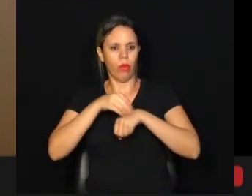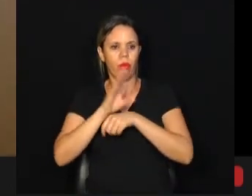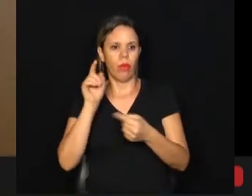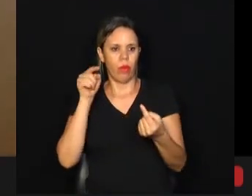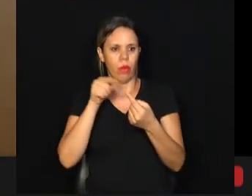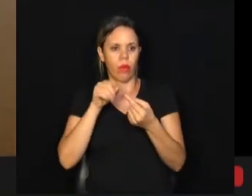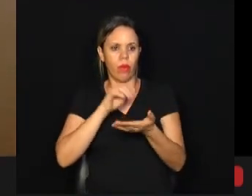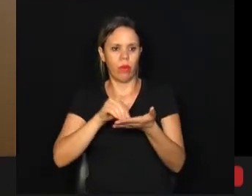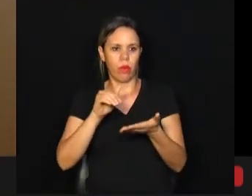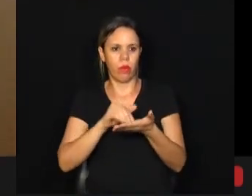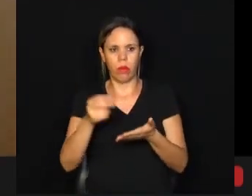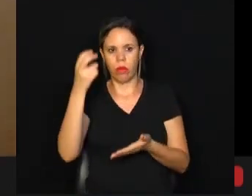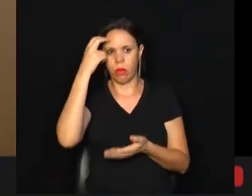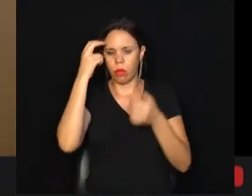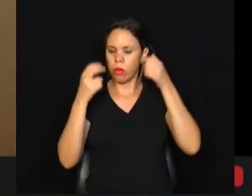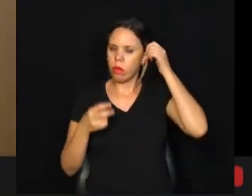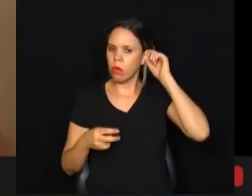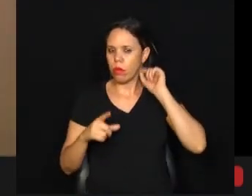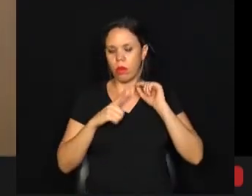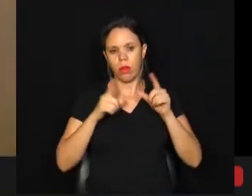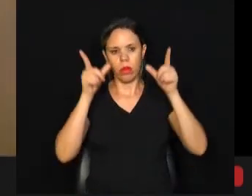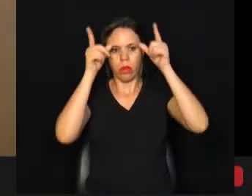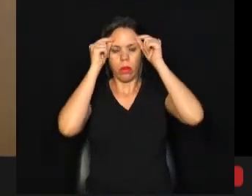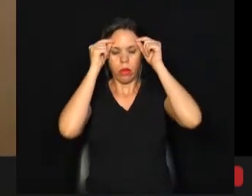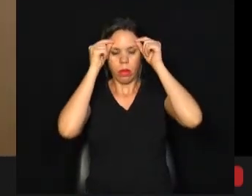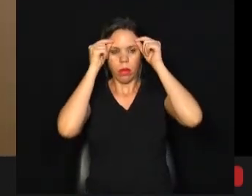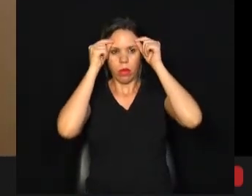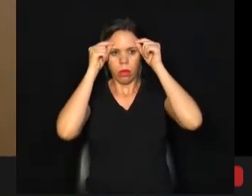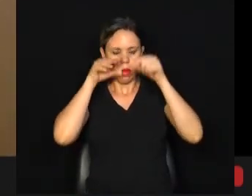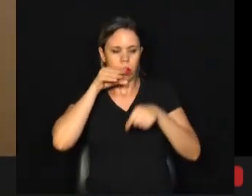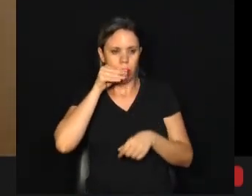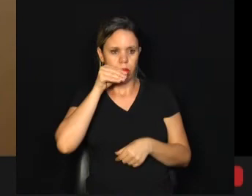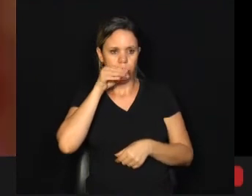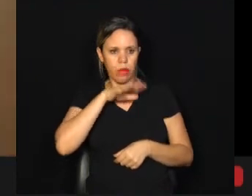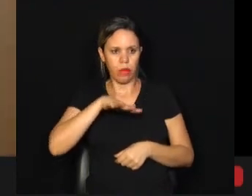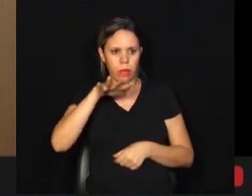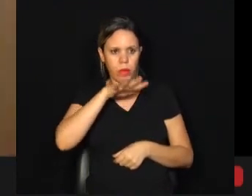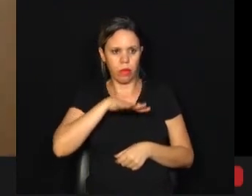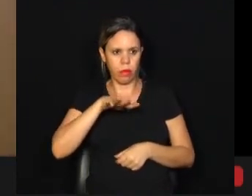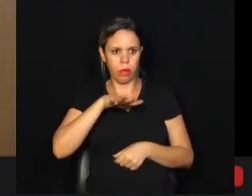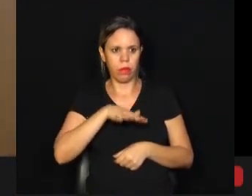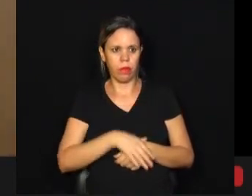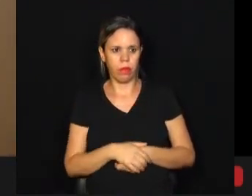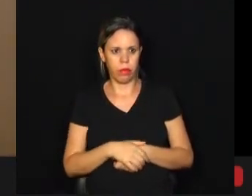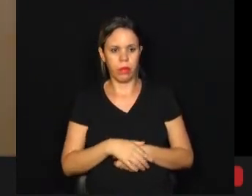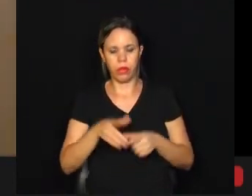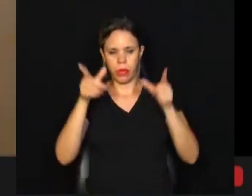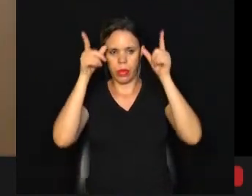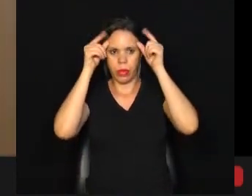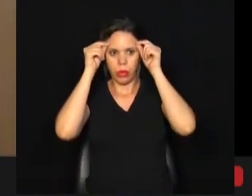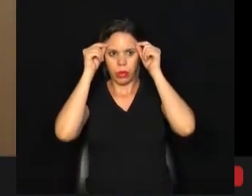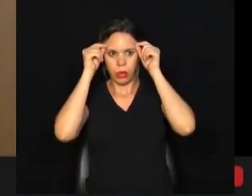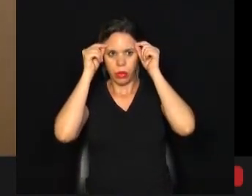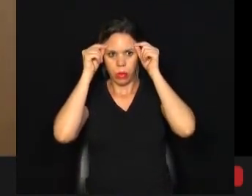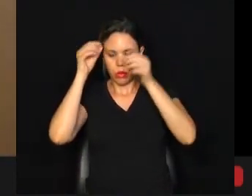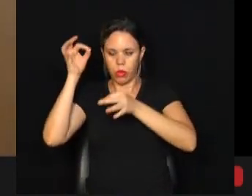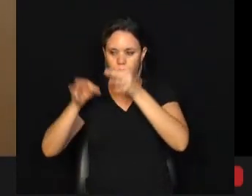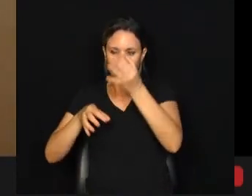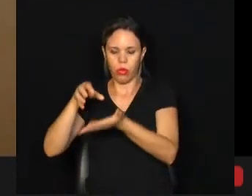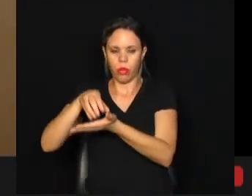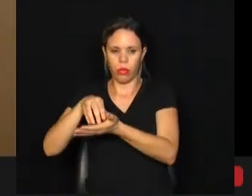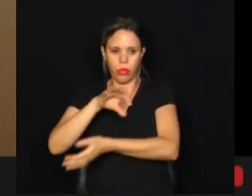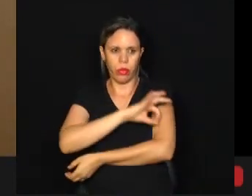para a Secretaria de Cultura, o que deu um alívio aos funcionários, deu um alívio, inclusive, ao jurídico da